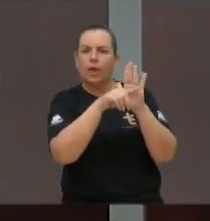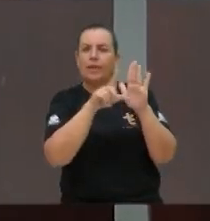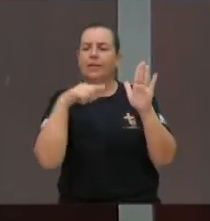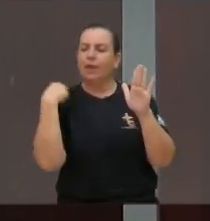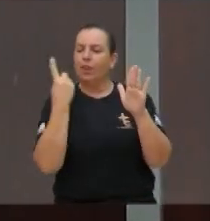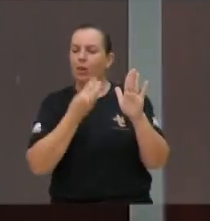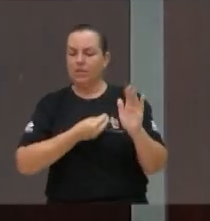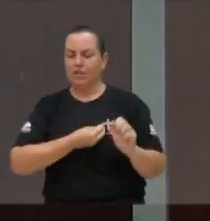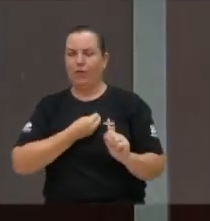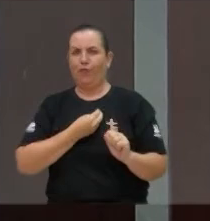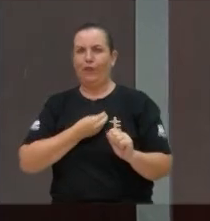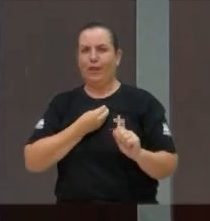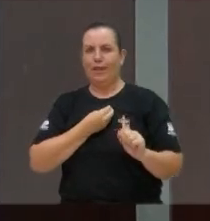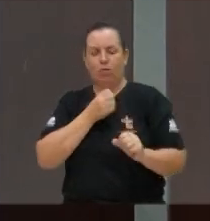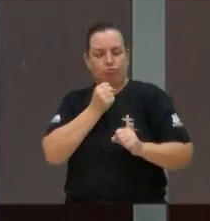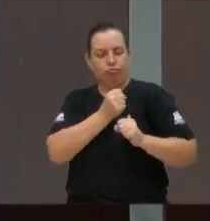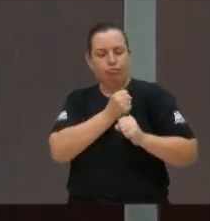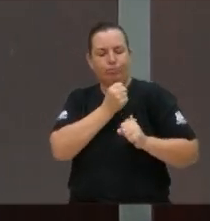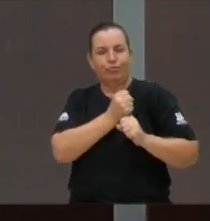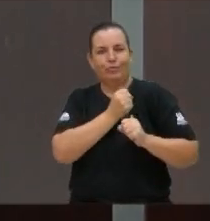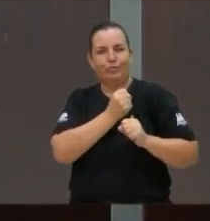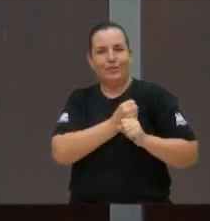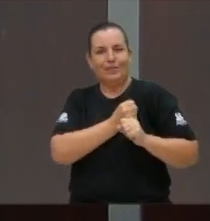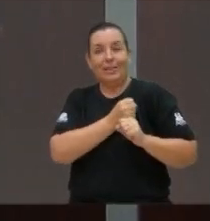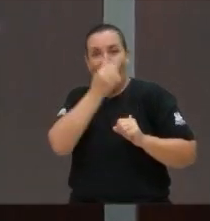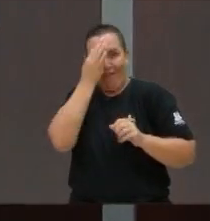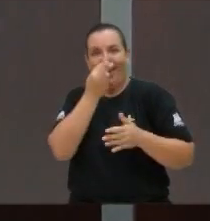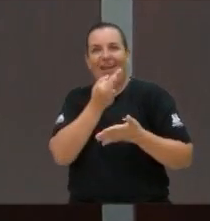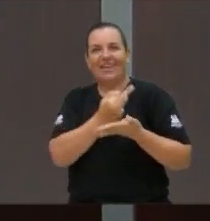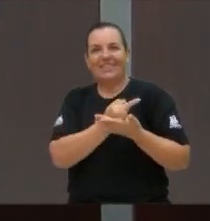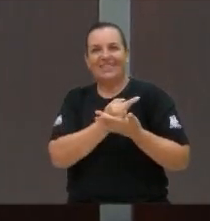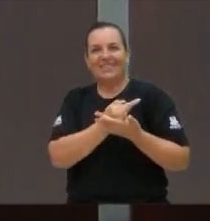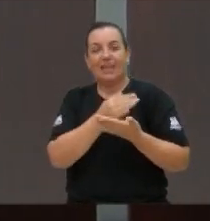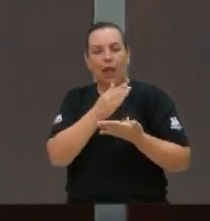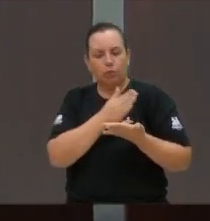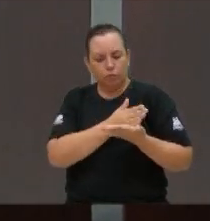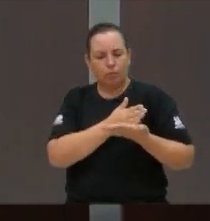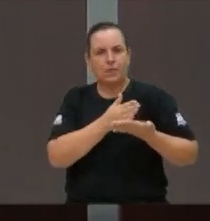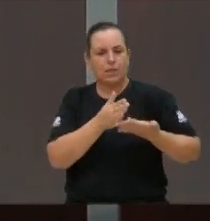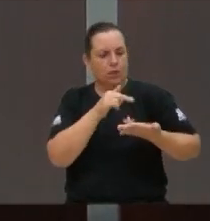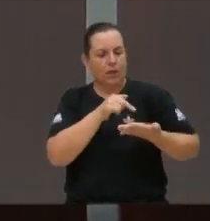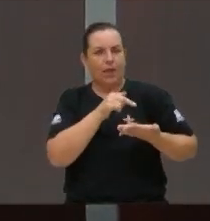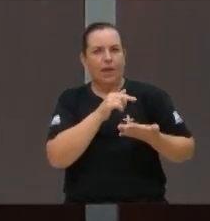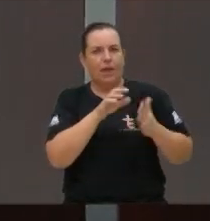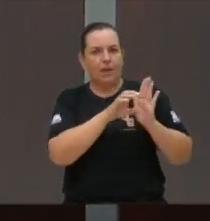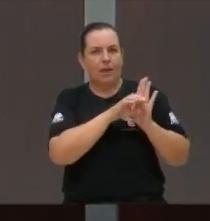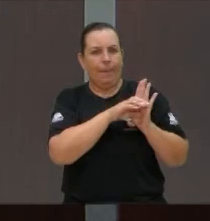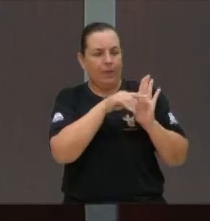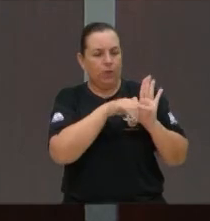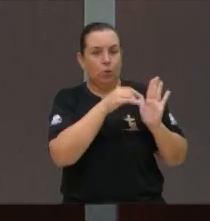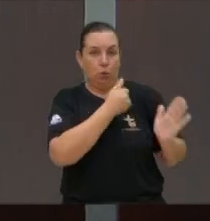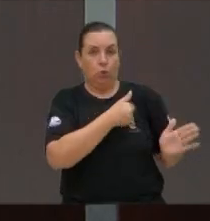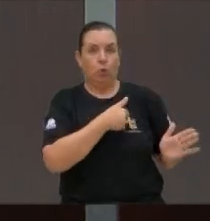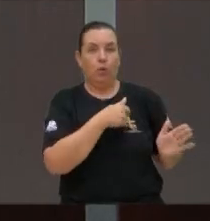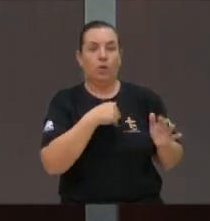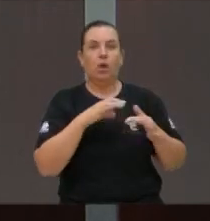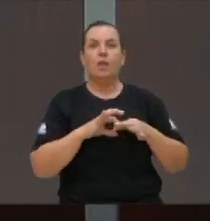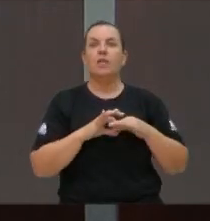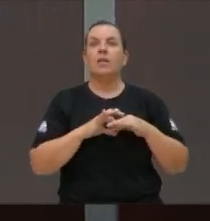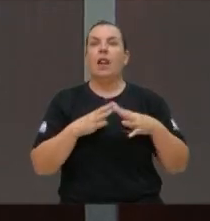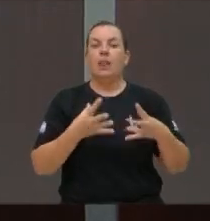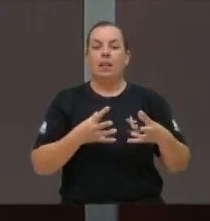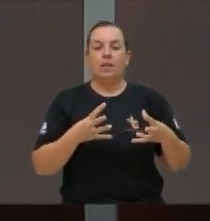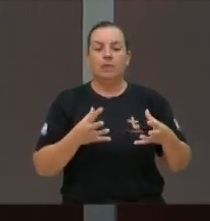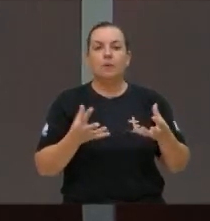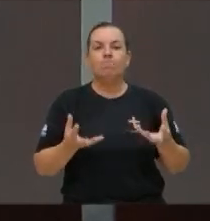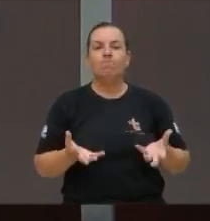vida é construída, a nossa vida de fé, e a partir dessa palavra também que nós alimentamos a nossa esperança para estar